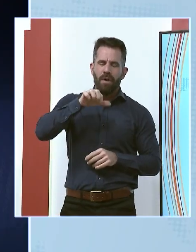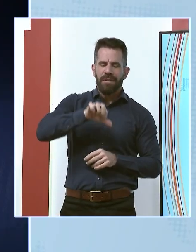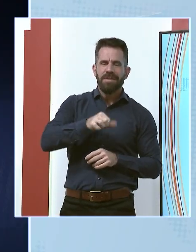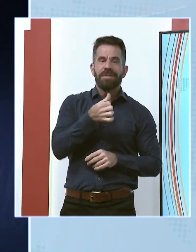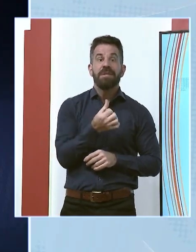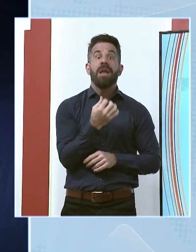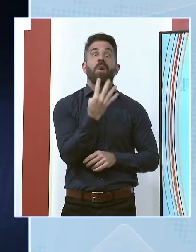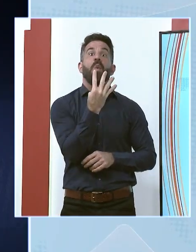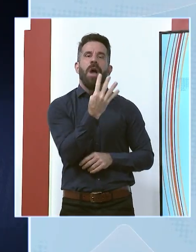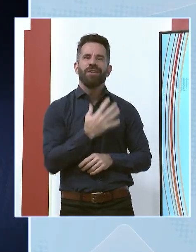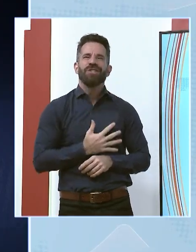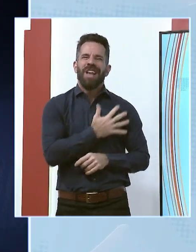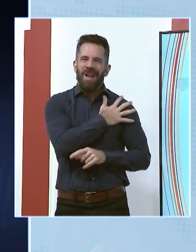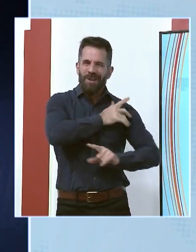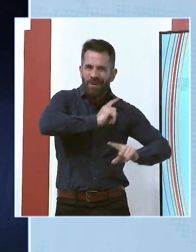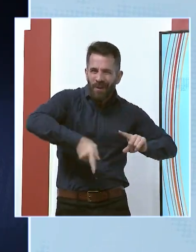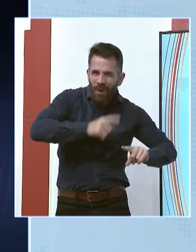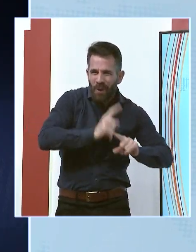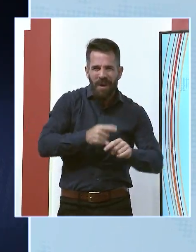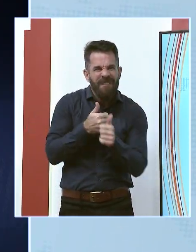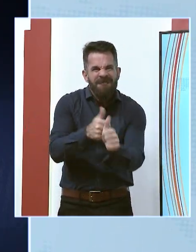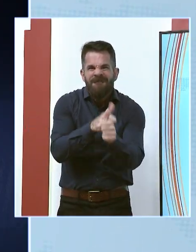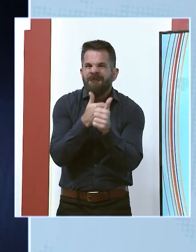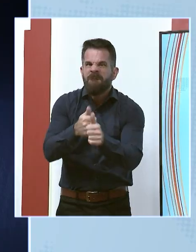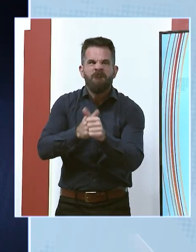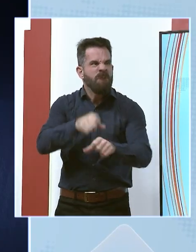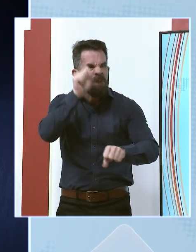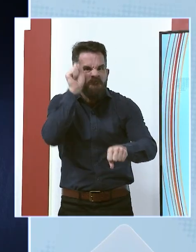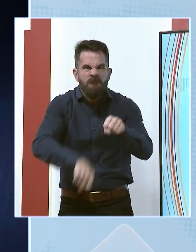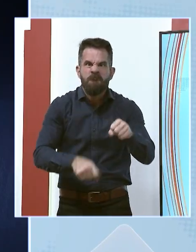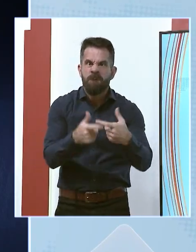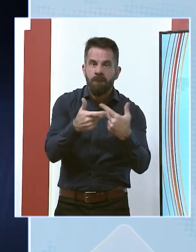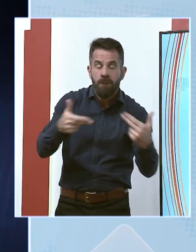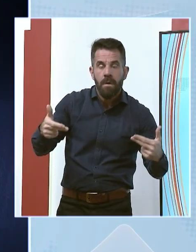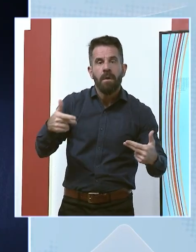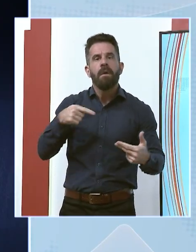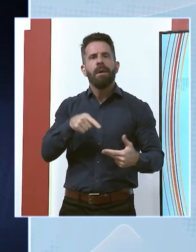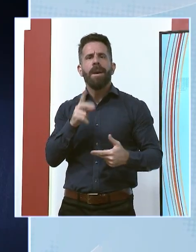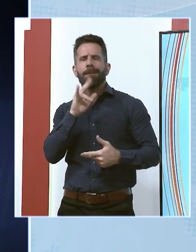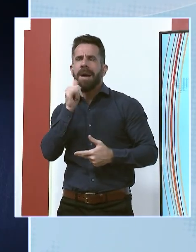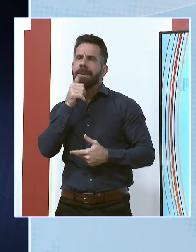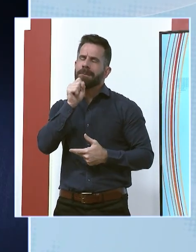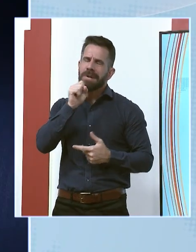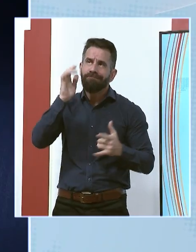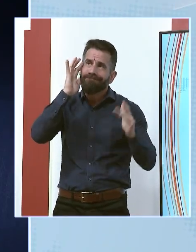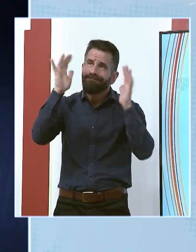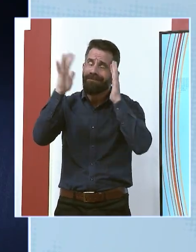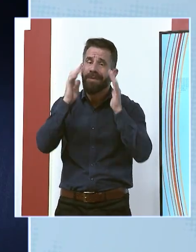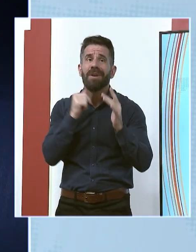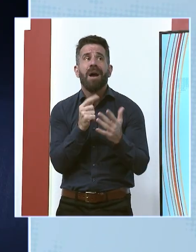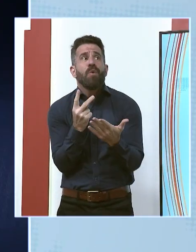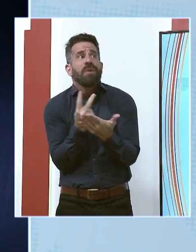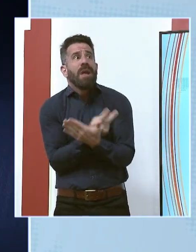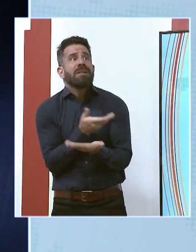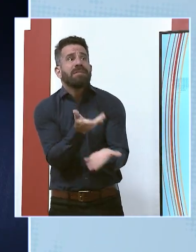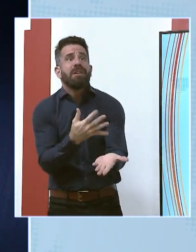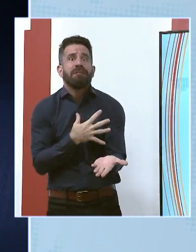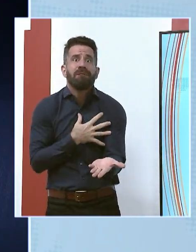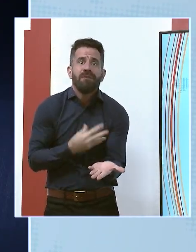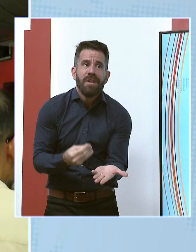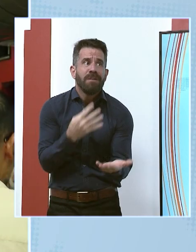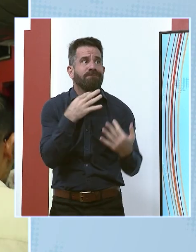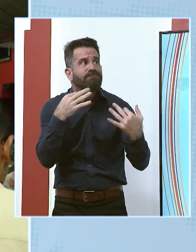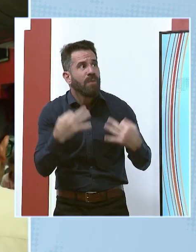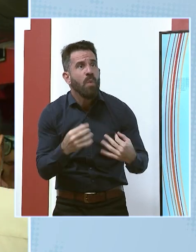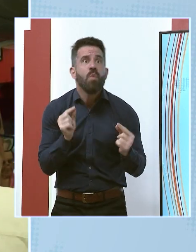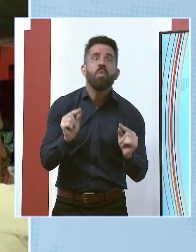1964. Incontáveis noites sem dormir, sonhando onde poderiam estar ou o que teria de fato